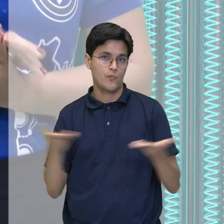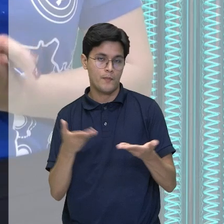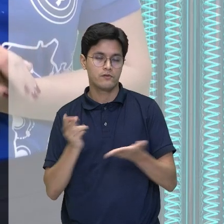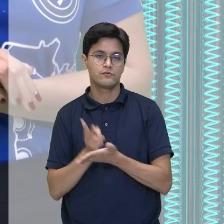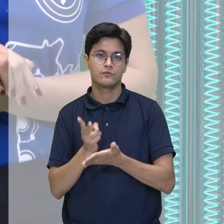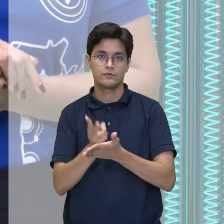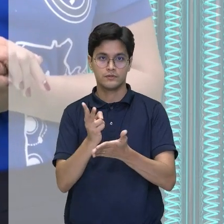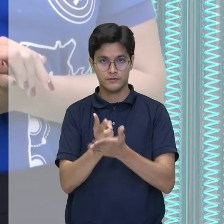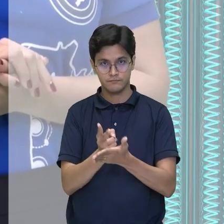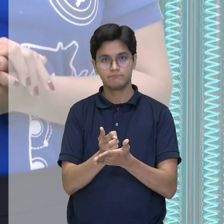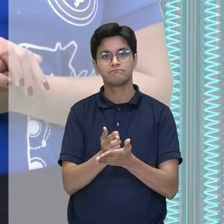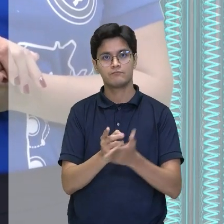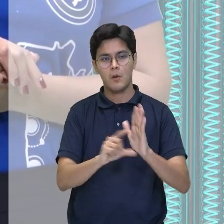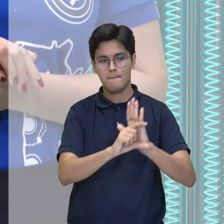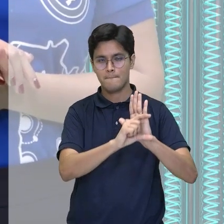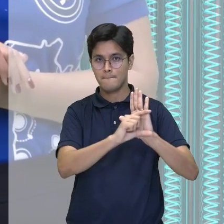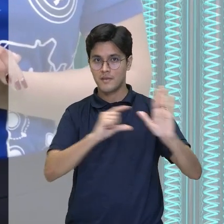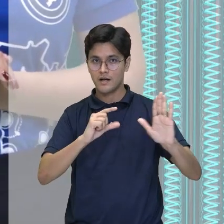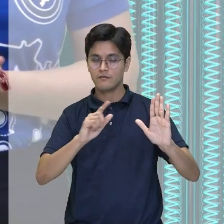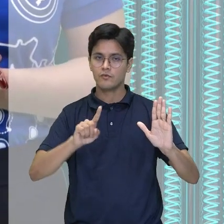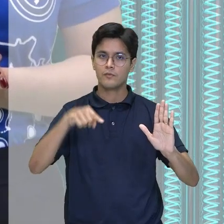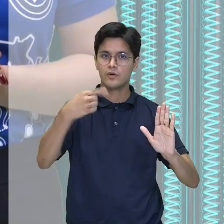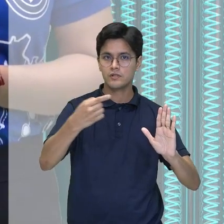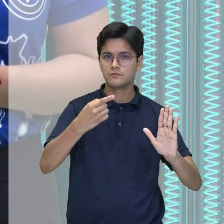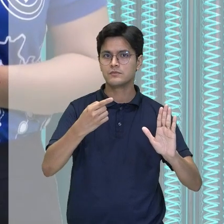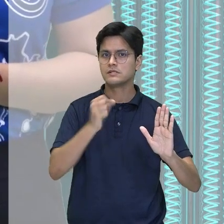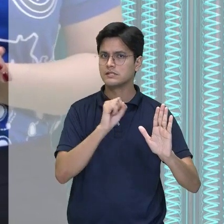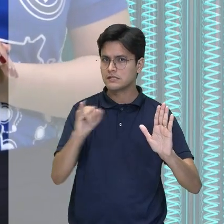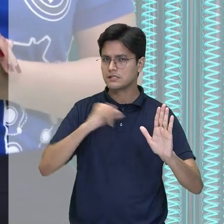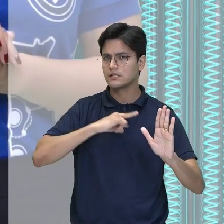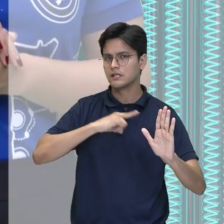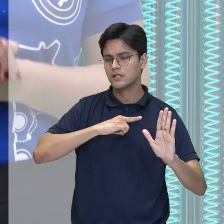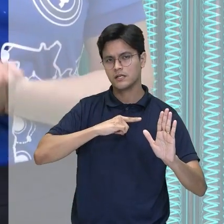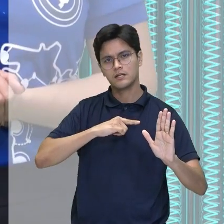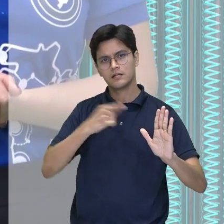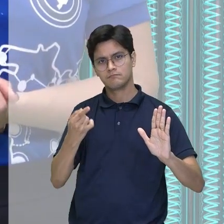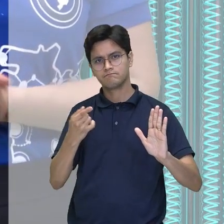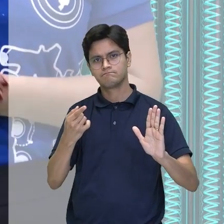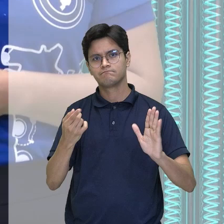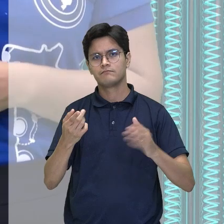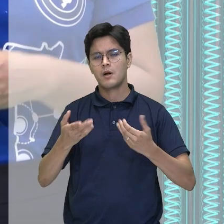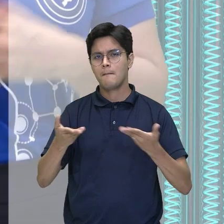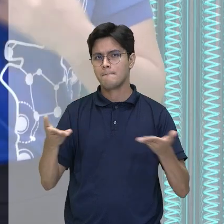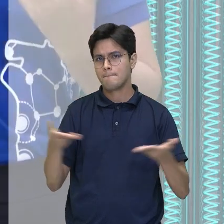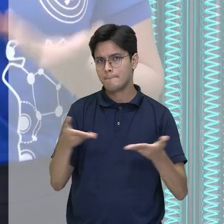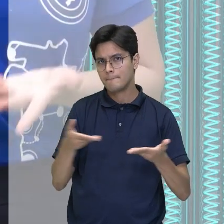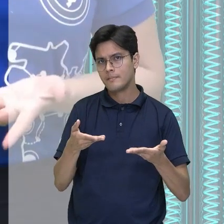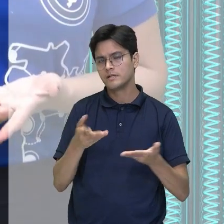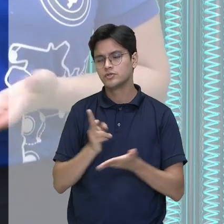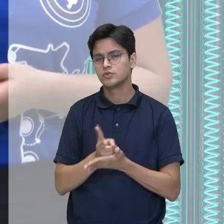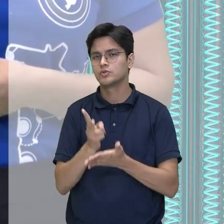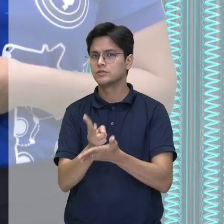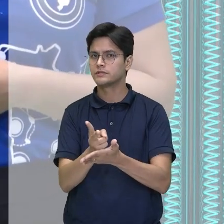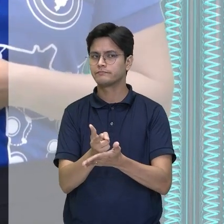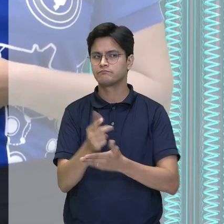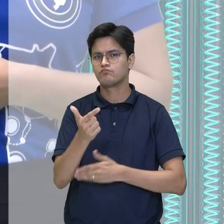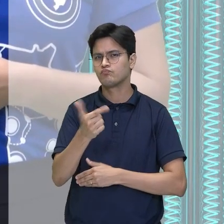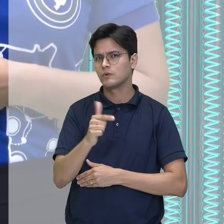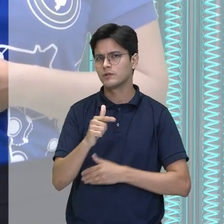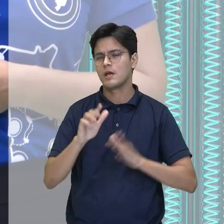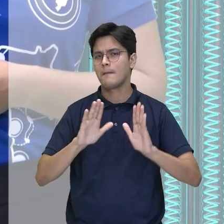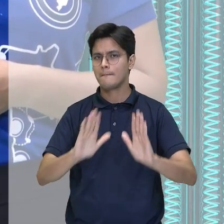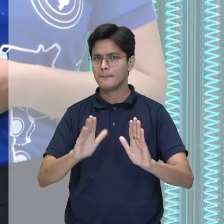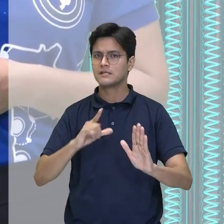próximo parágrafo, nós temos aí o present continuous, não temos, mas temos outras estruturas,